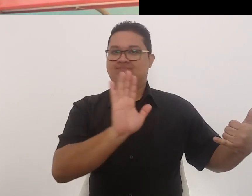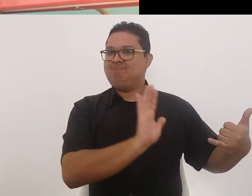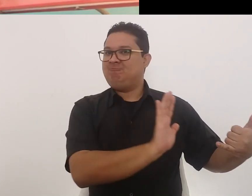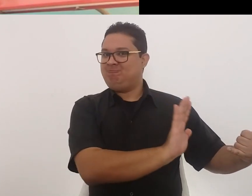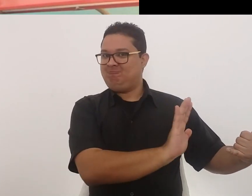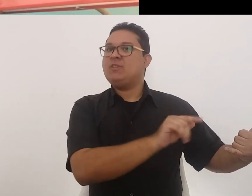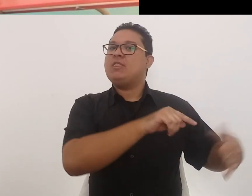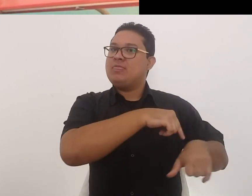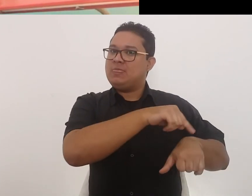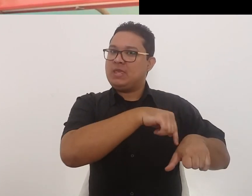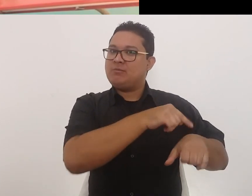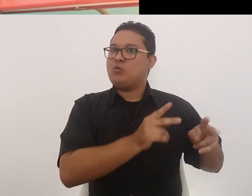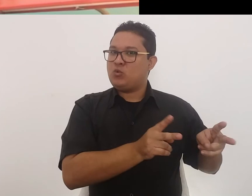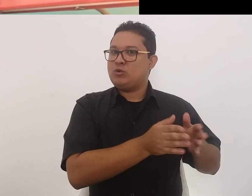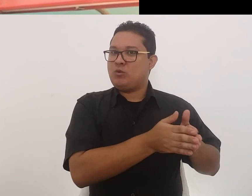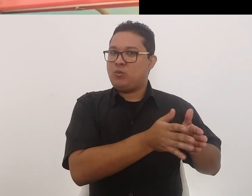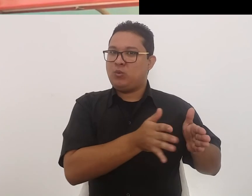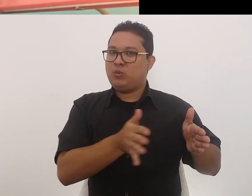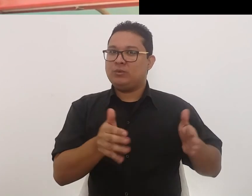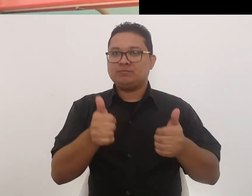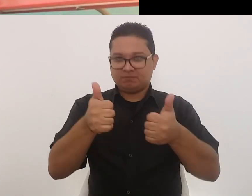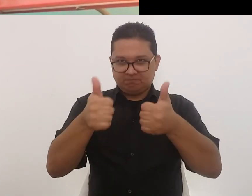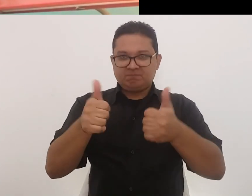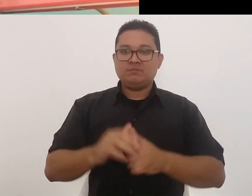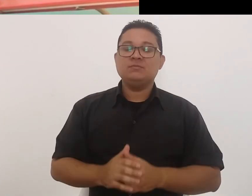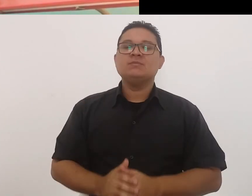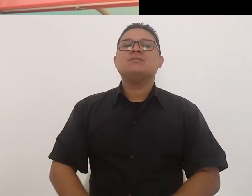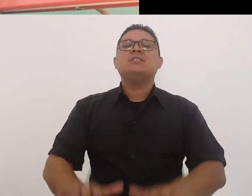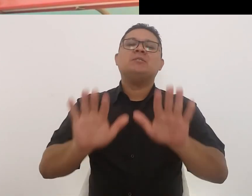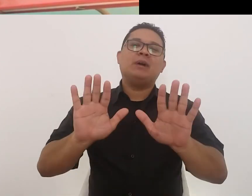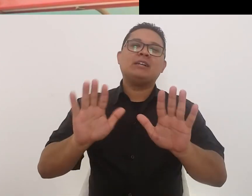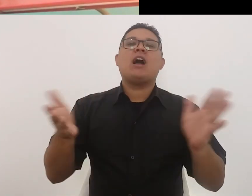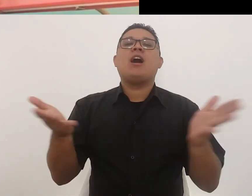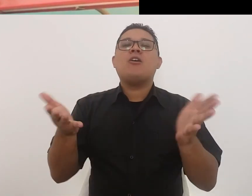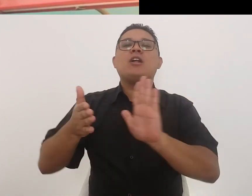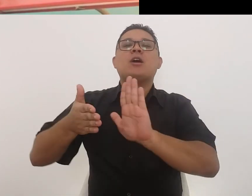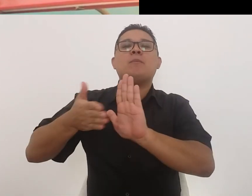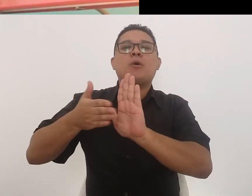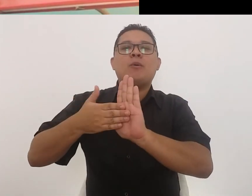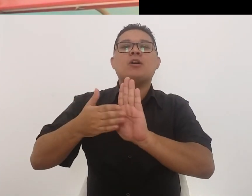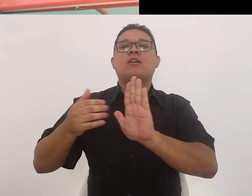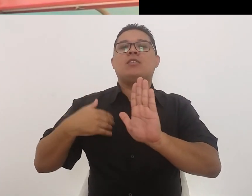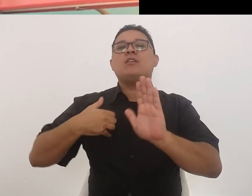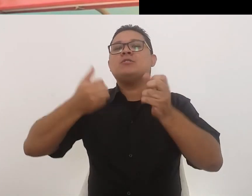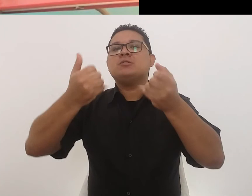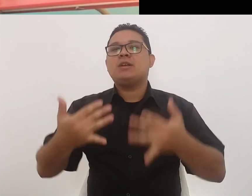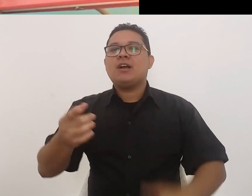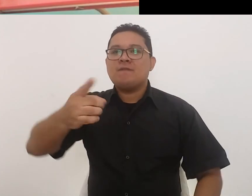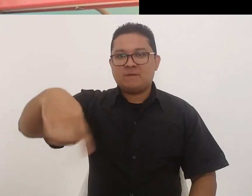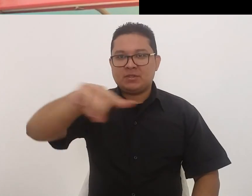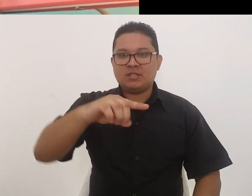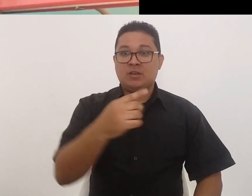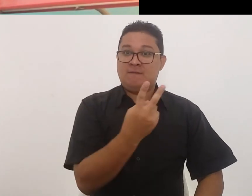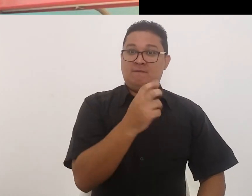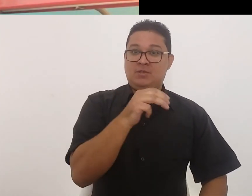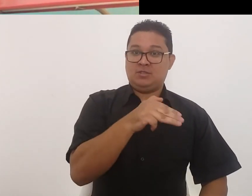minha proposta aqui é, quem quiser fazer um plano de estudos nesse sentido, fazer um Pomodoro